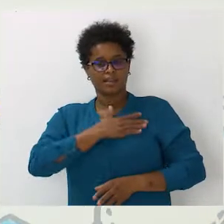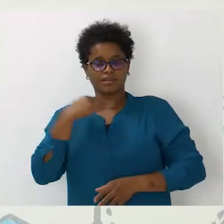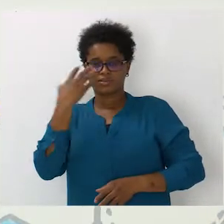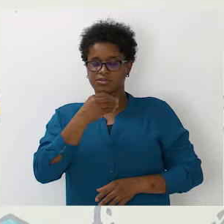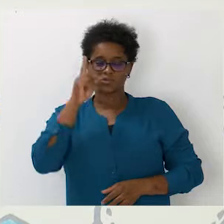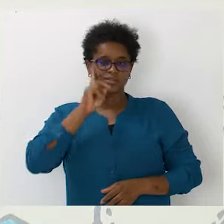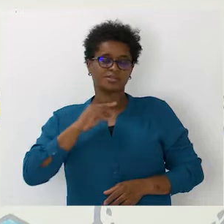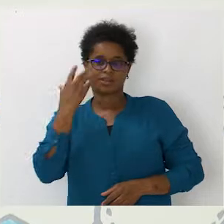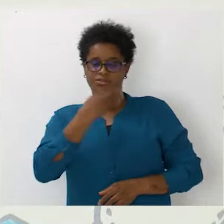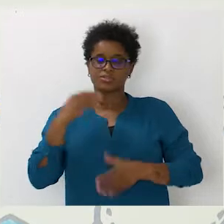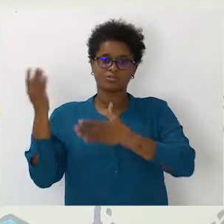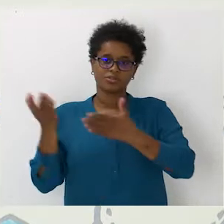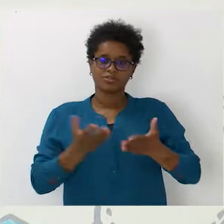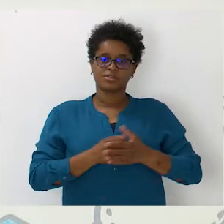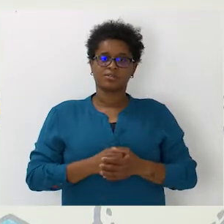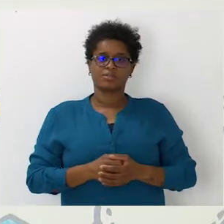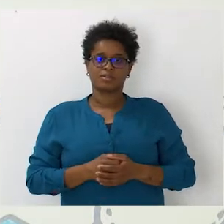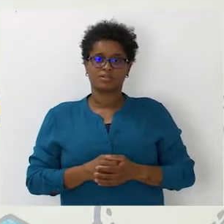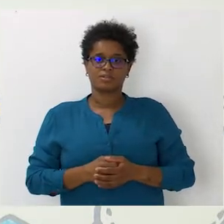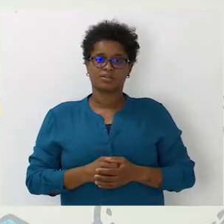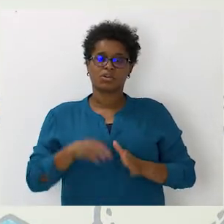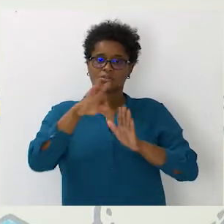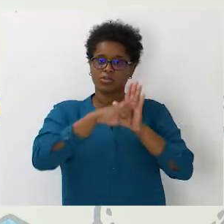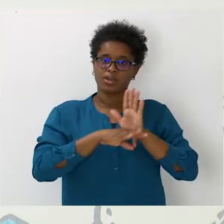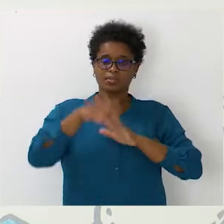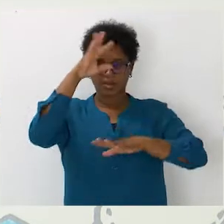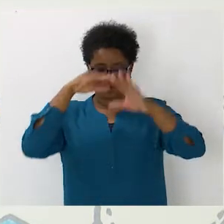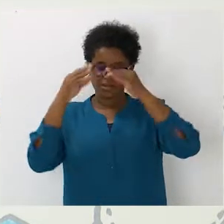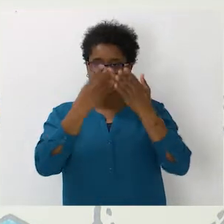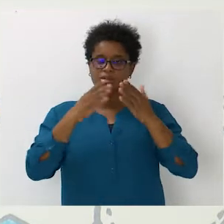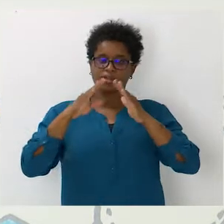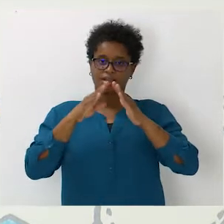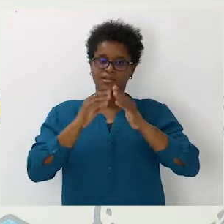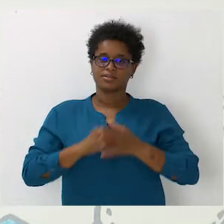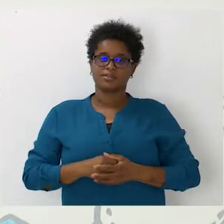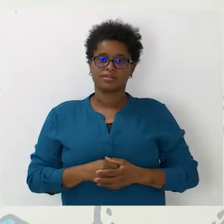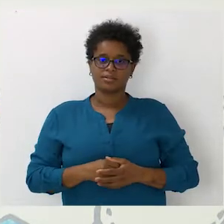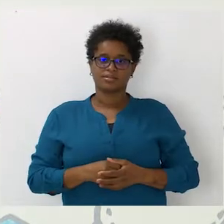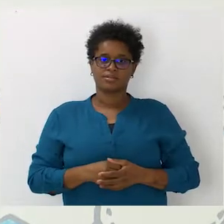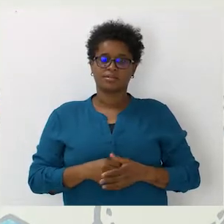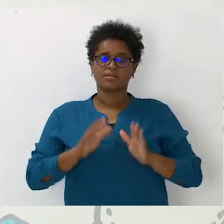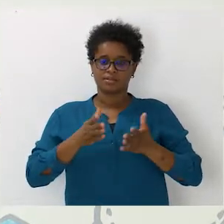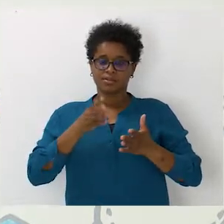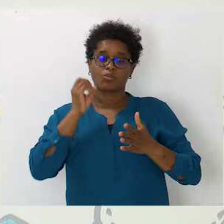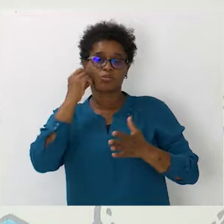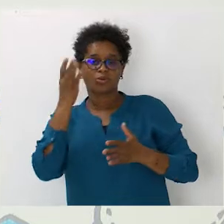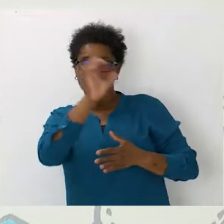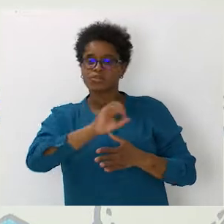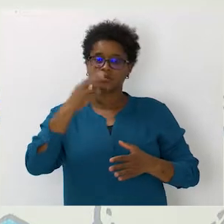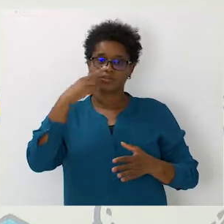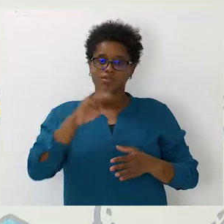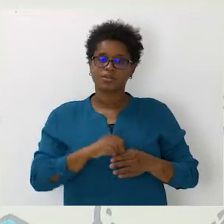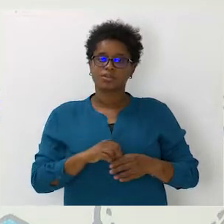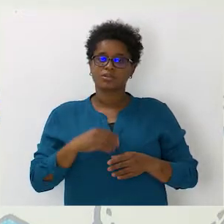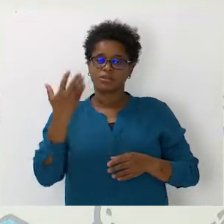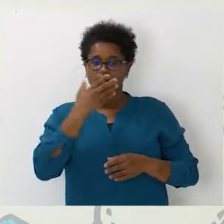Caros alunos e alunas, sejam bem-vindos ao programa Aprender a Estudar em Casa. Portanto, como se vê, é mais uma